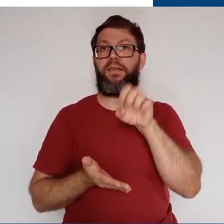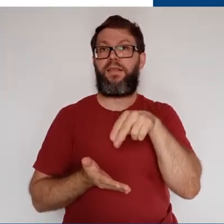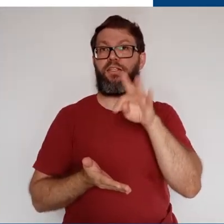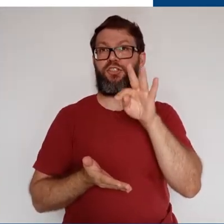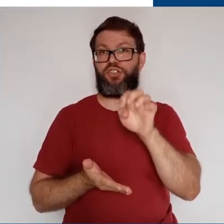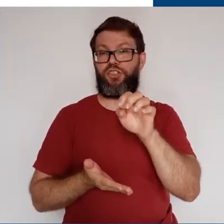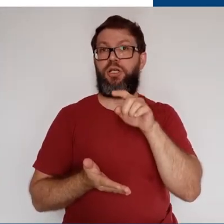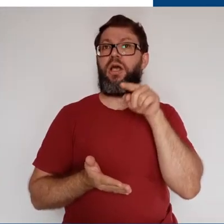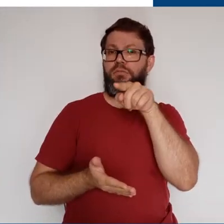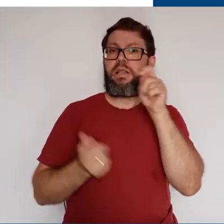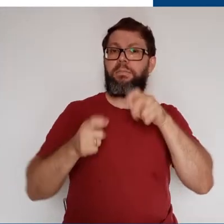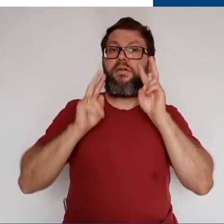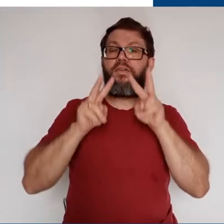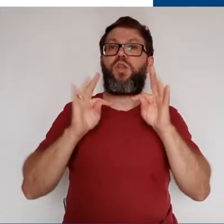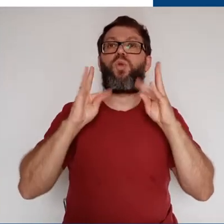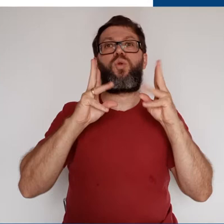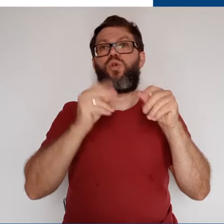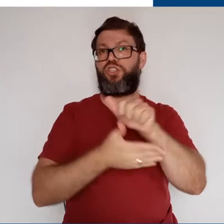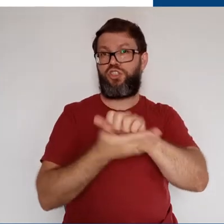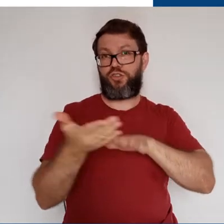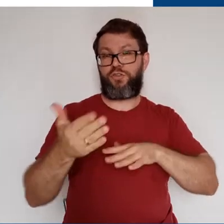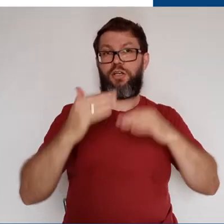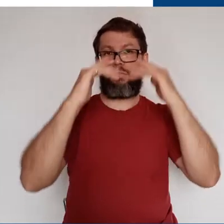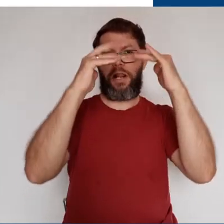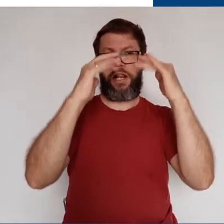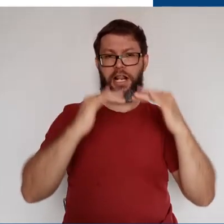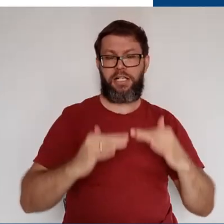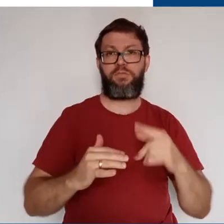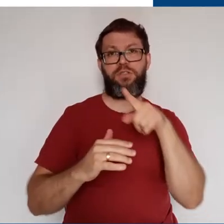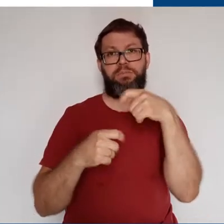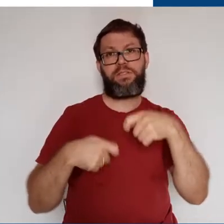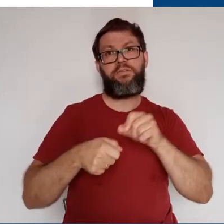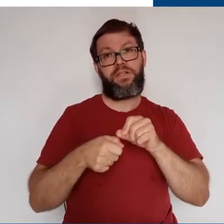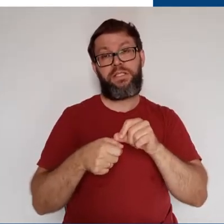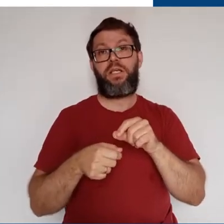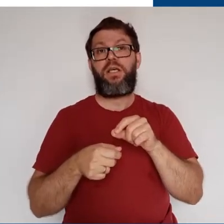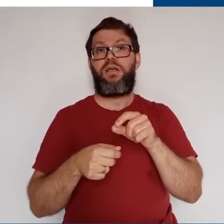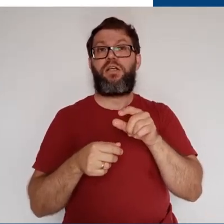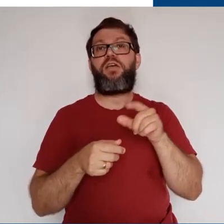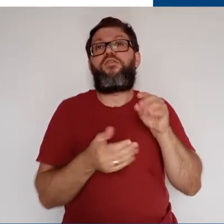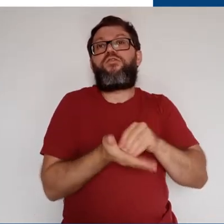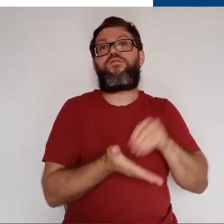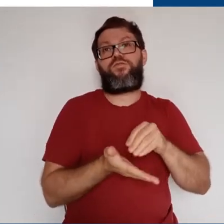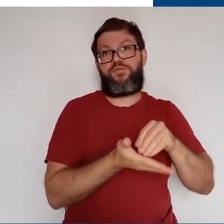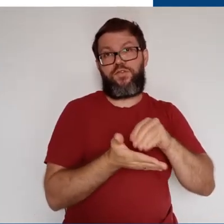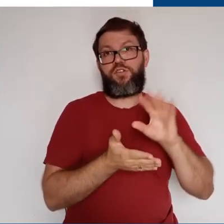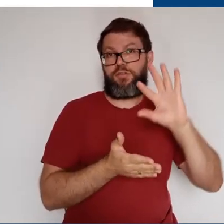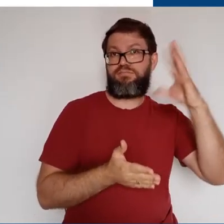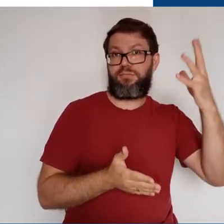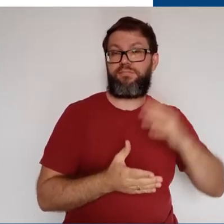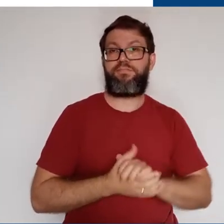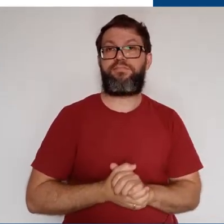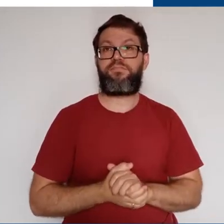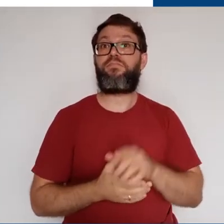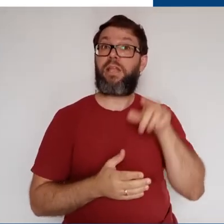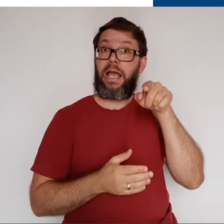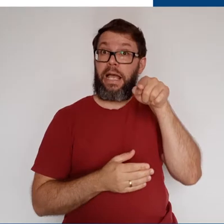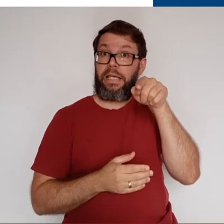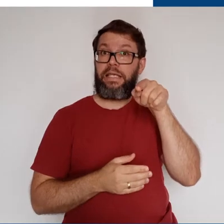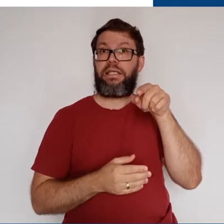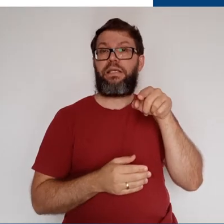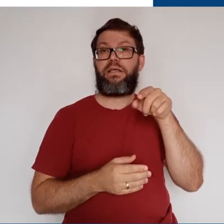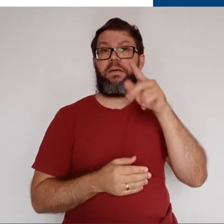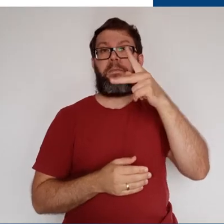seção você consegue visualizar todos os atividades que foram atribuídos é você e as que ainda não foram realizadas é importante salientar